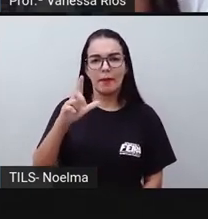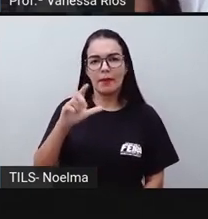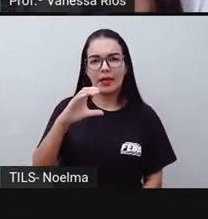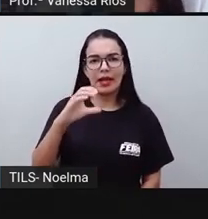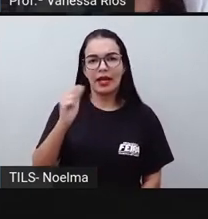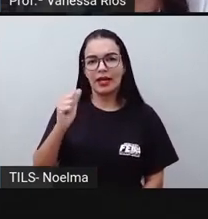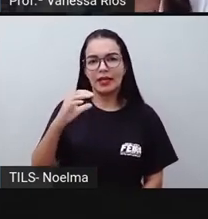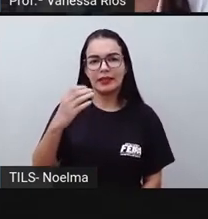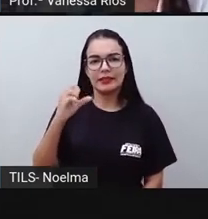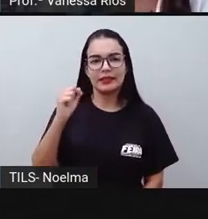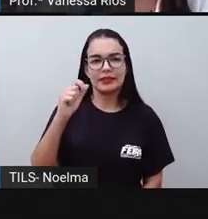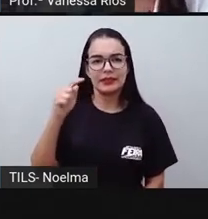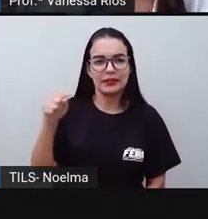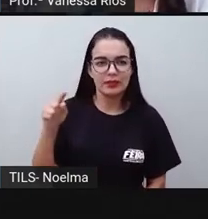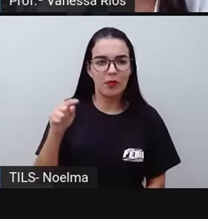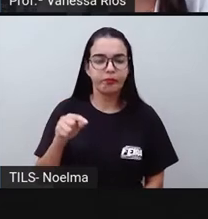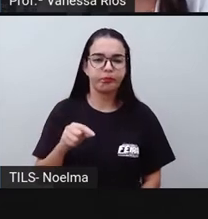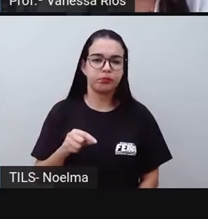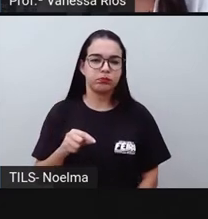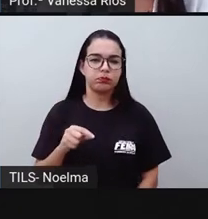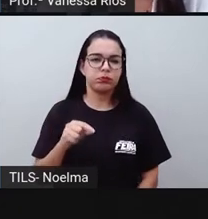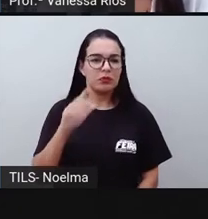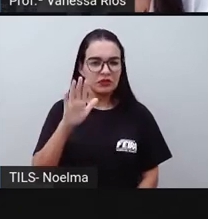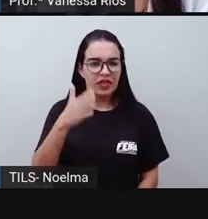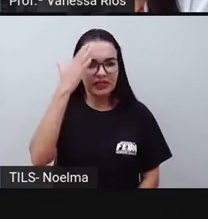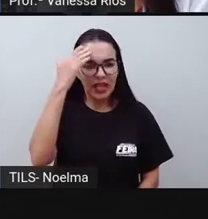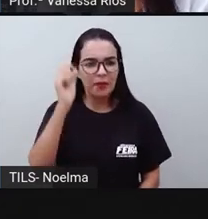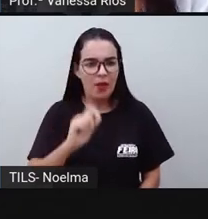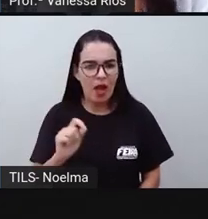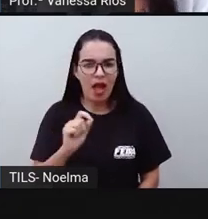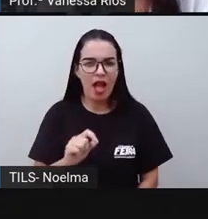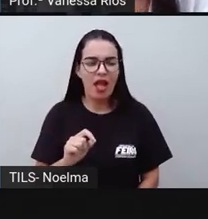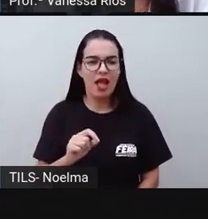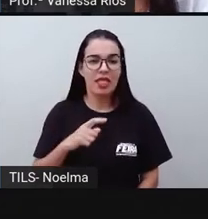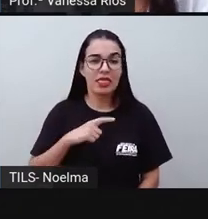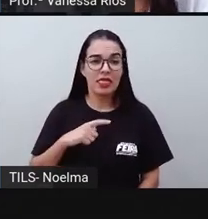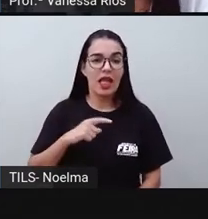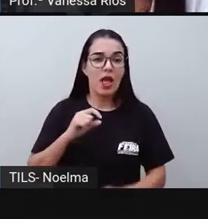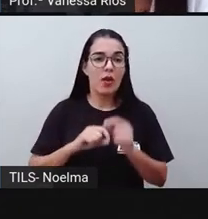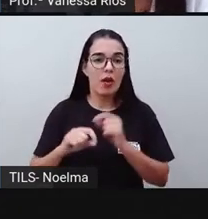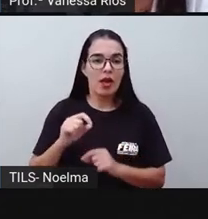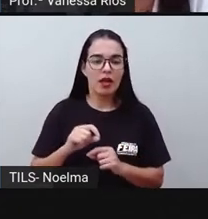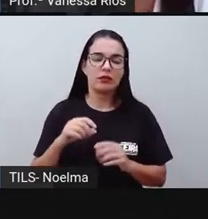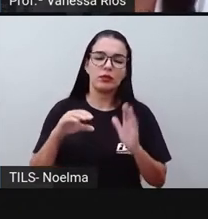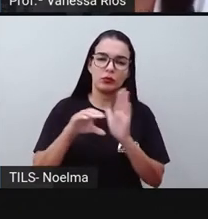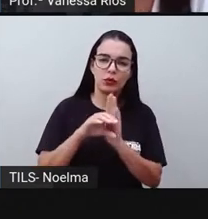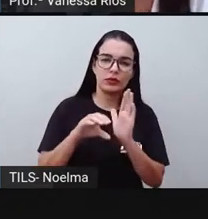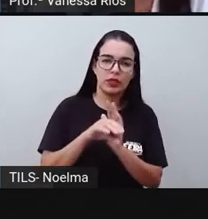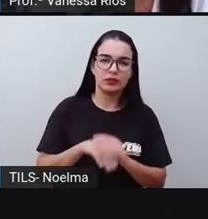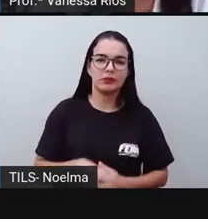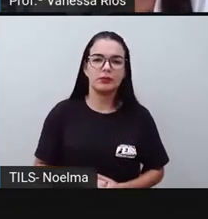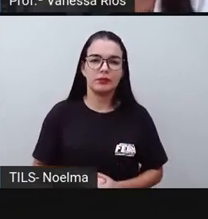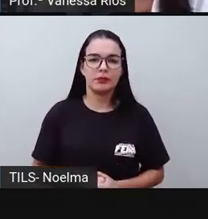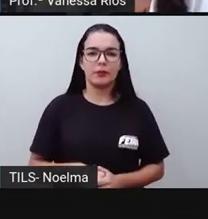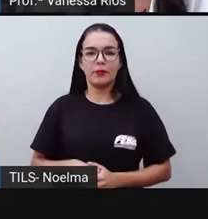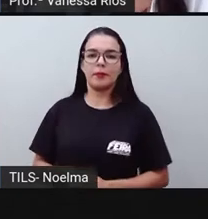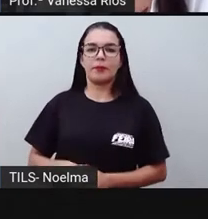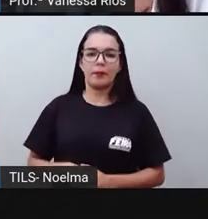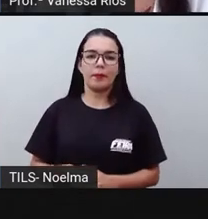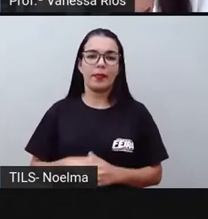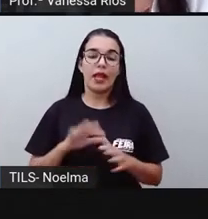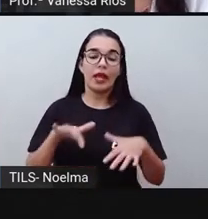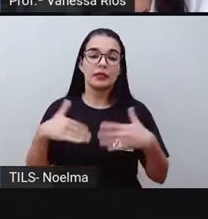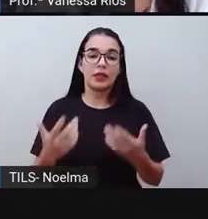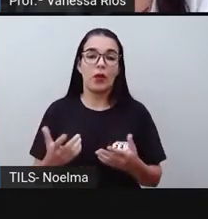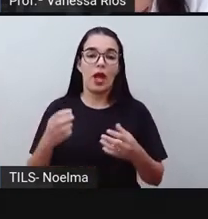palavra, né? Já entende do que se trata a multiplicação, mas a gente vai revisar esse conceito. A